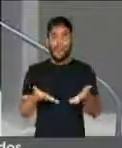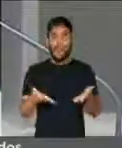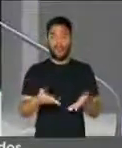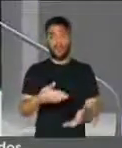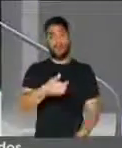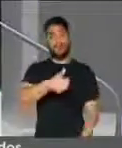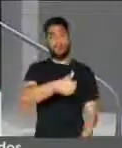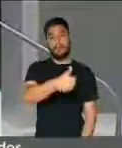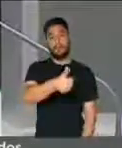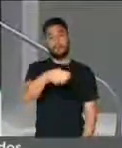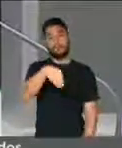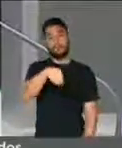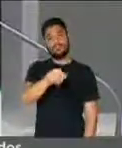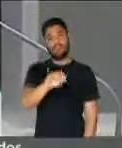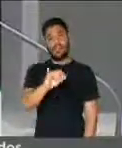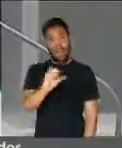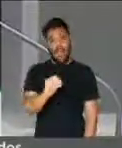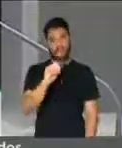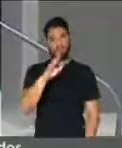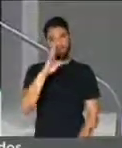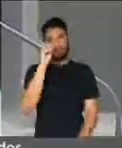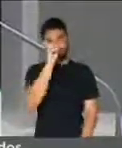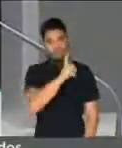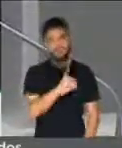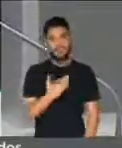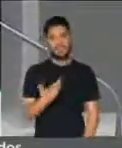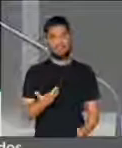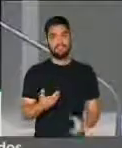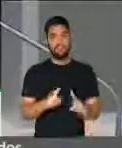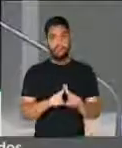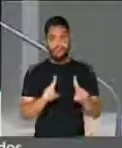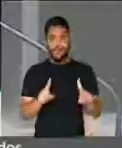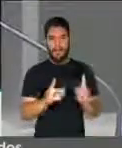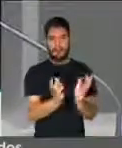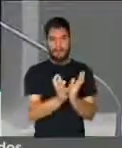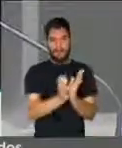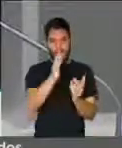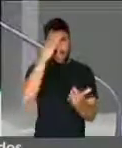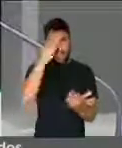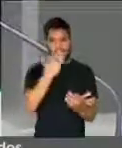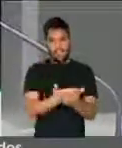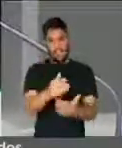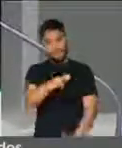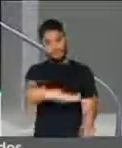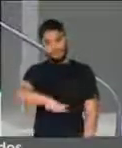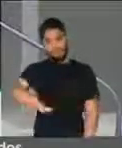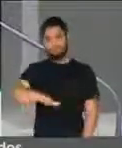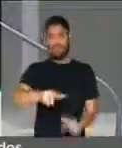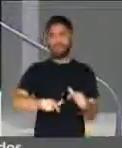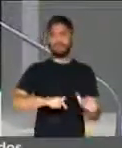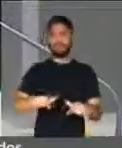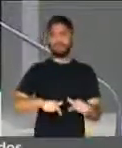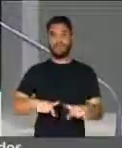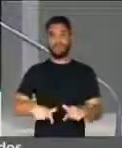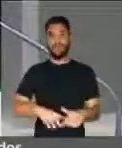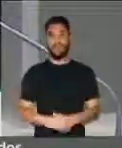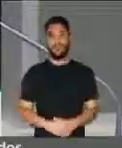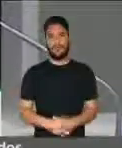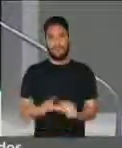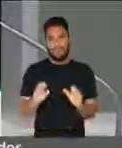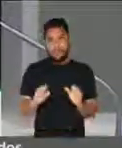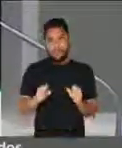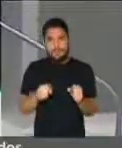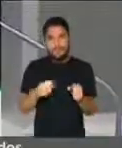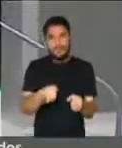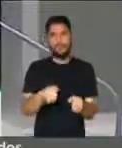1º de maio, mas nós, que somos um partido que acredita na classe trabalhadora, que somos um partido que luta por